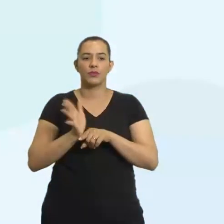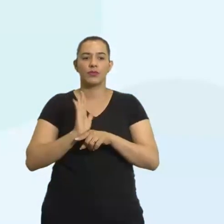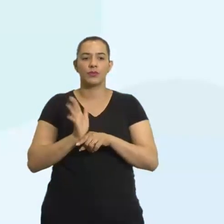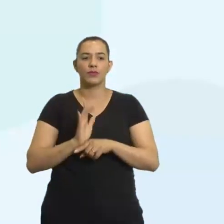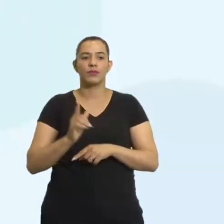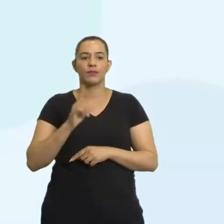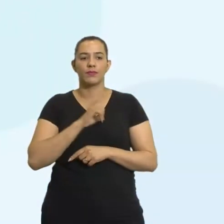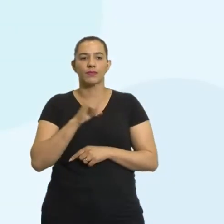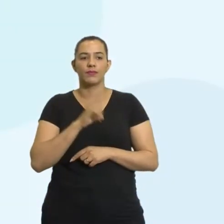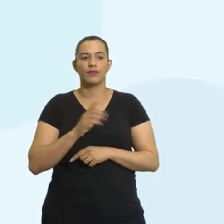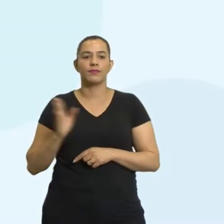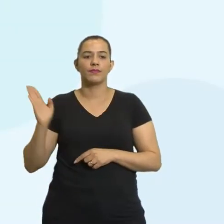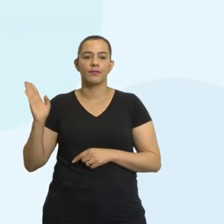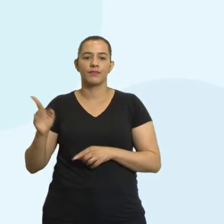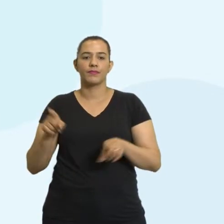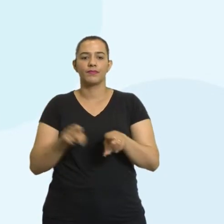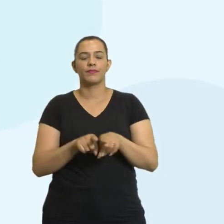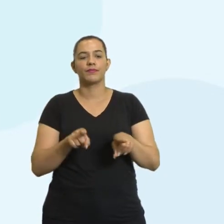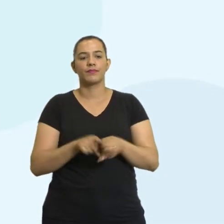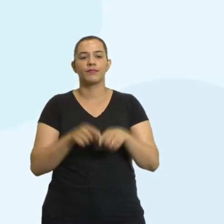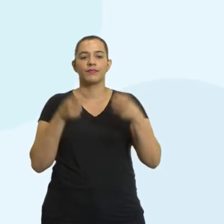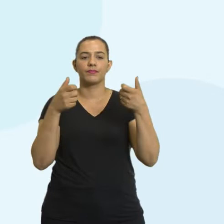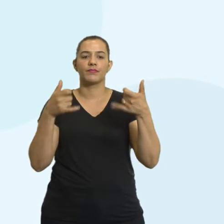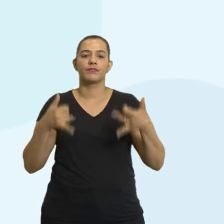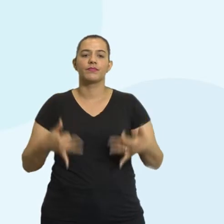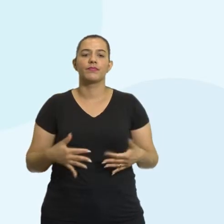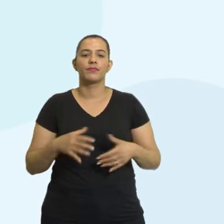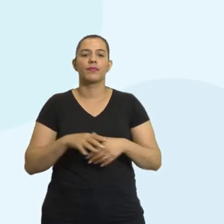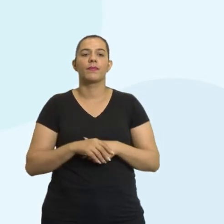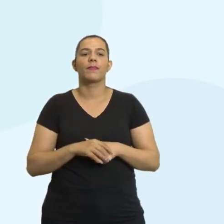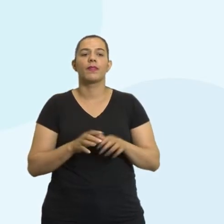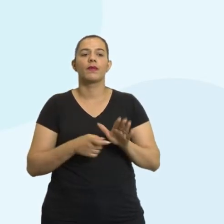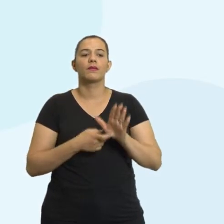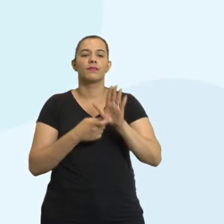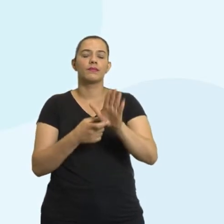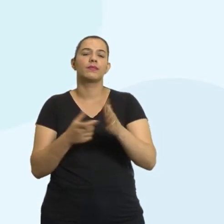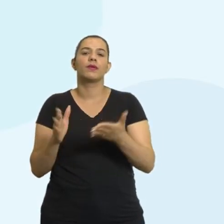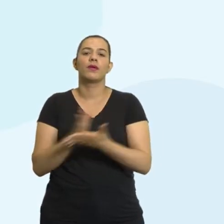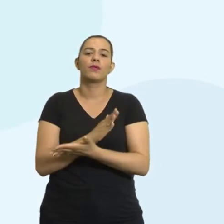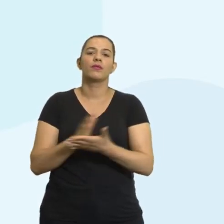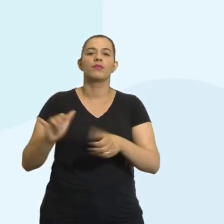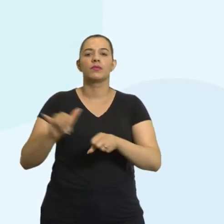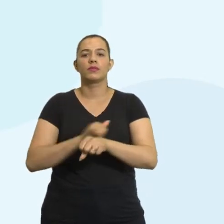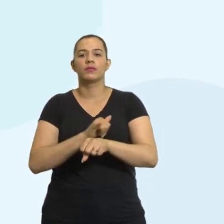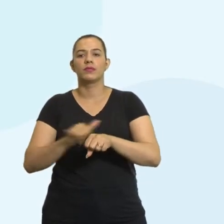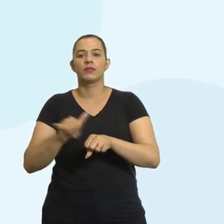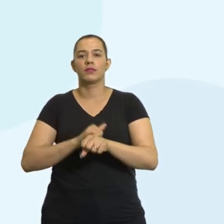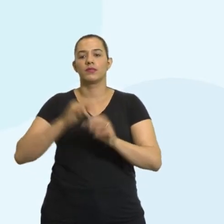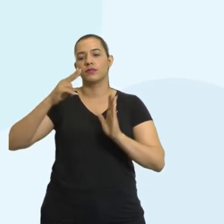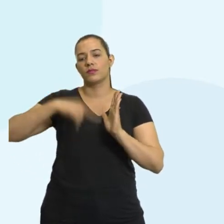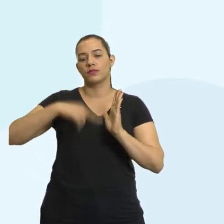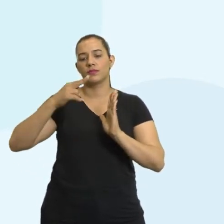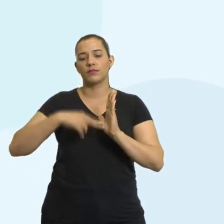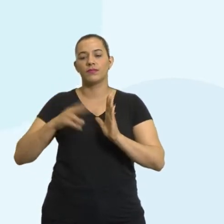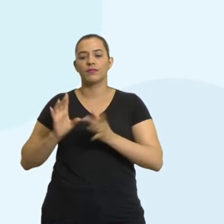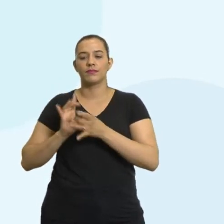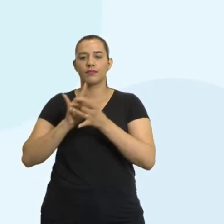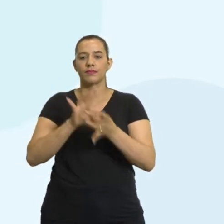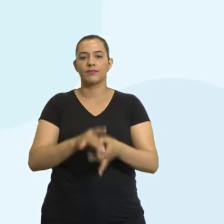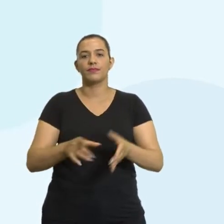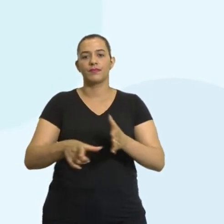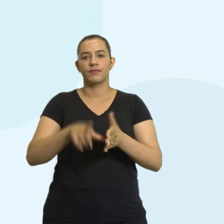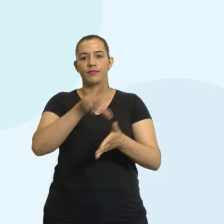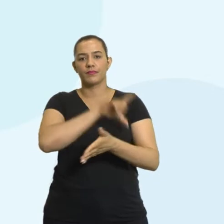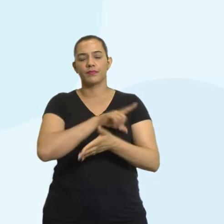Khan Academy, que vai trazer algumas estratégias de leitura no contexto da